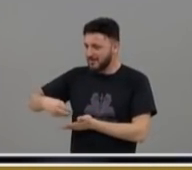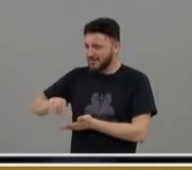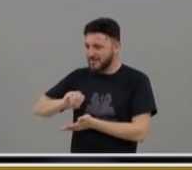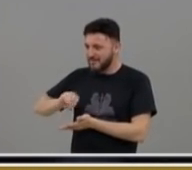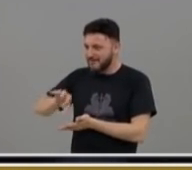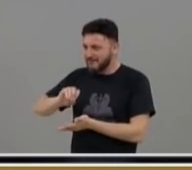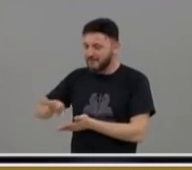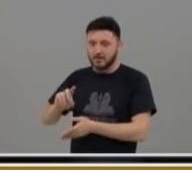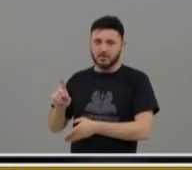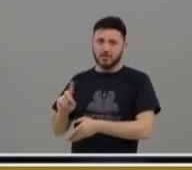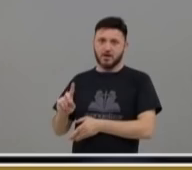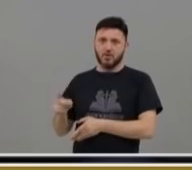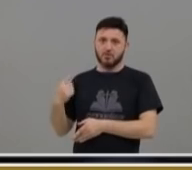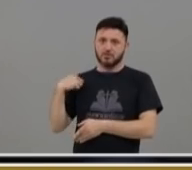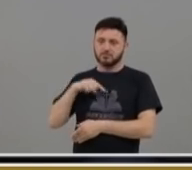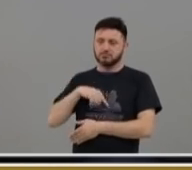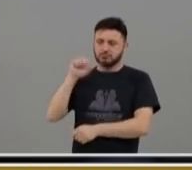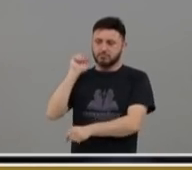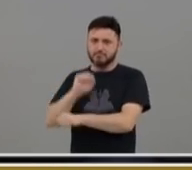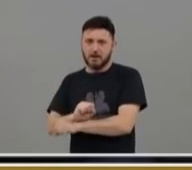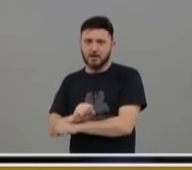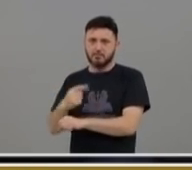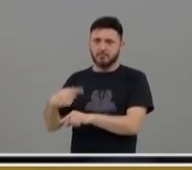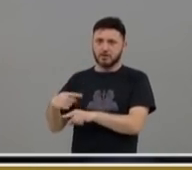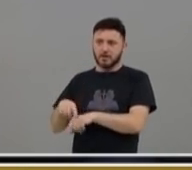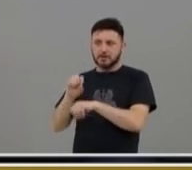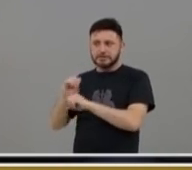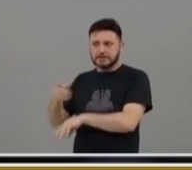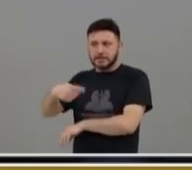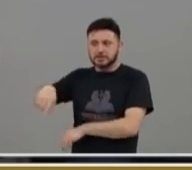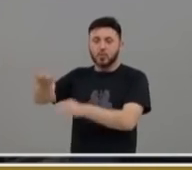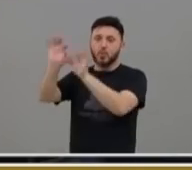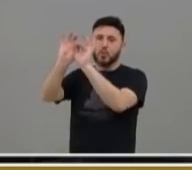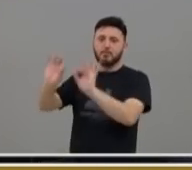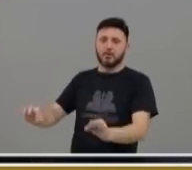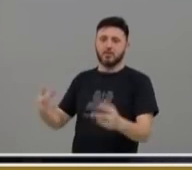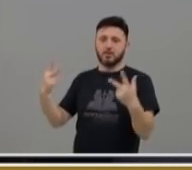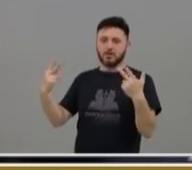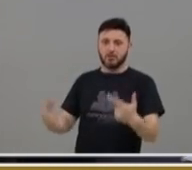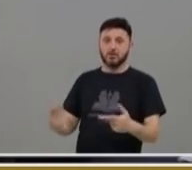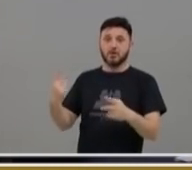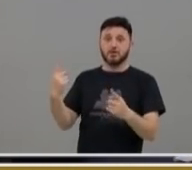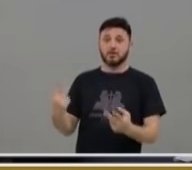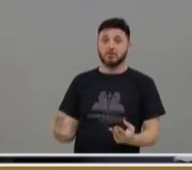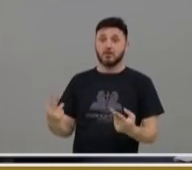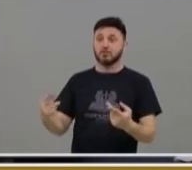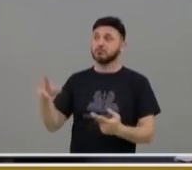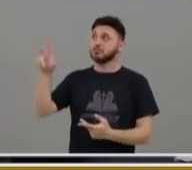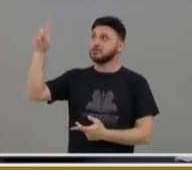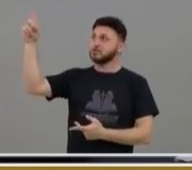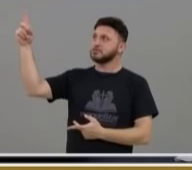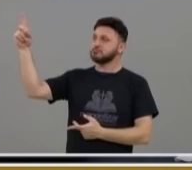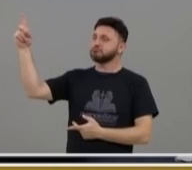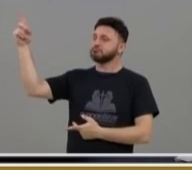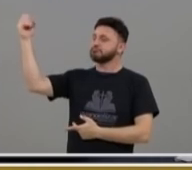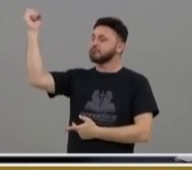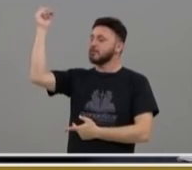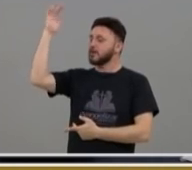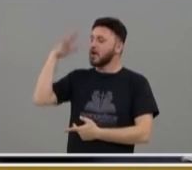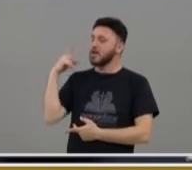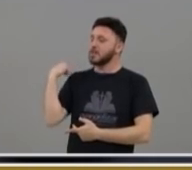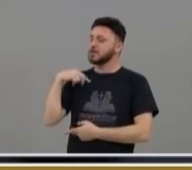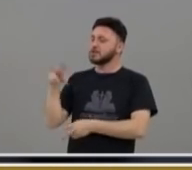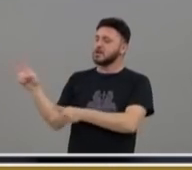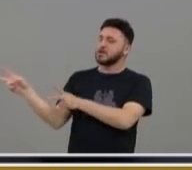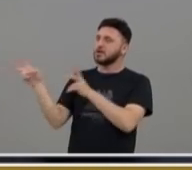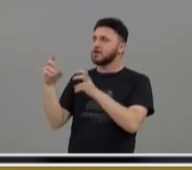outro continuar sendo aquilo que ele não precisa ser. E aí Deus vai agindo quando eu reconheço a minha